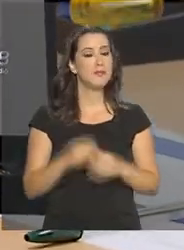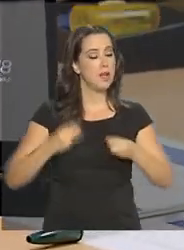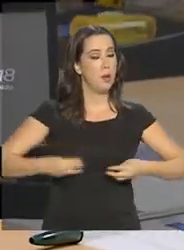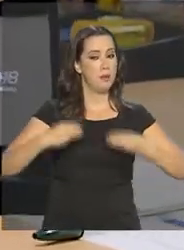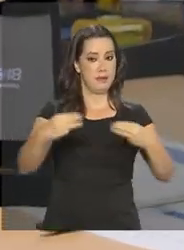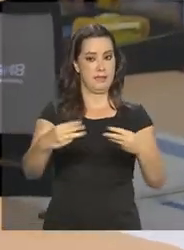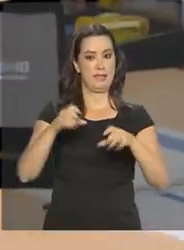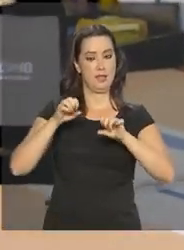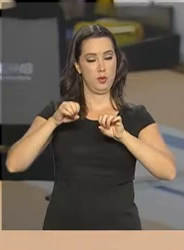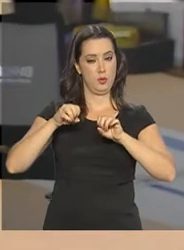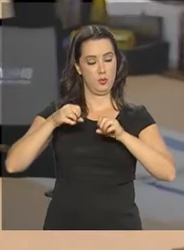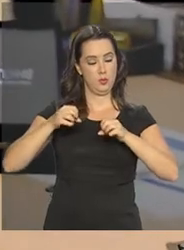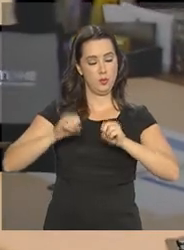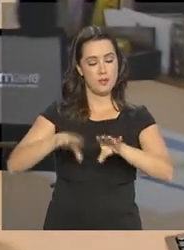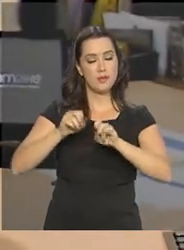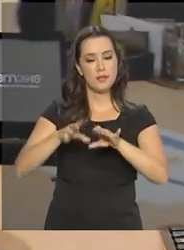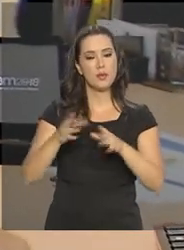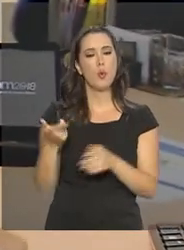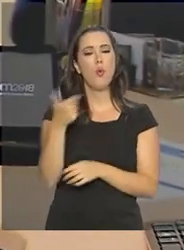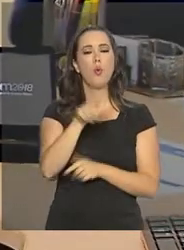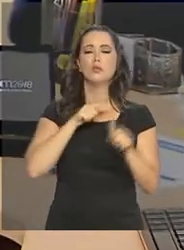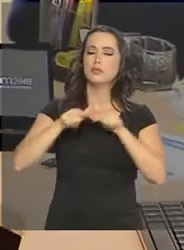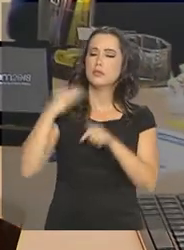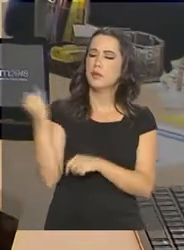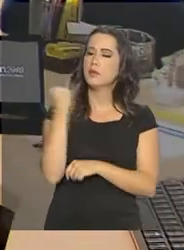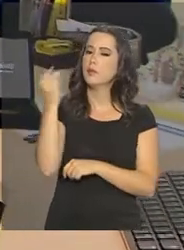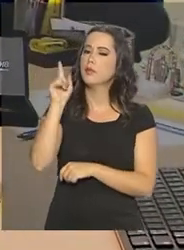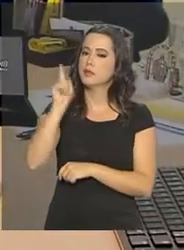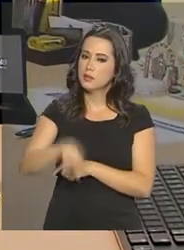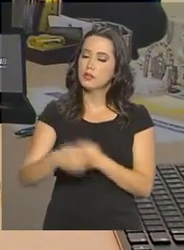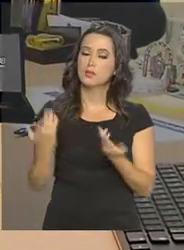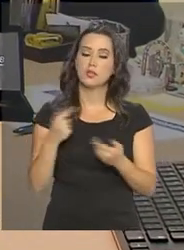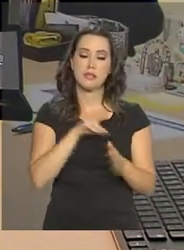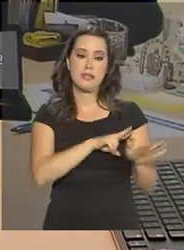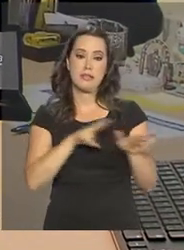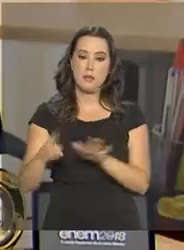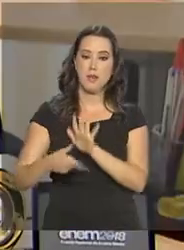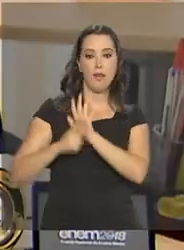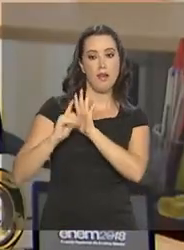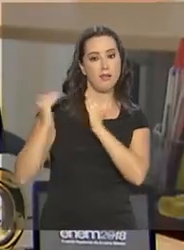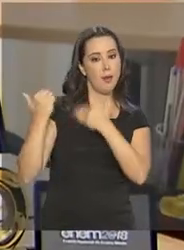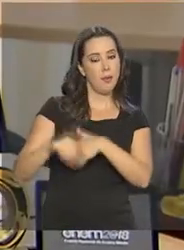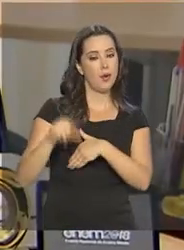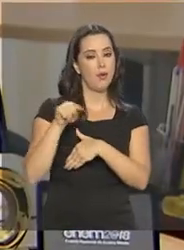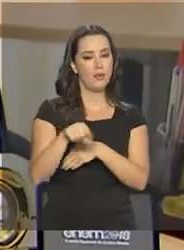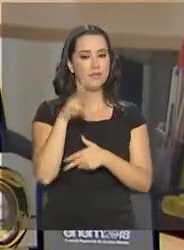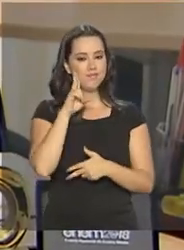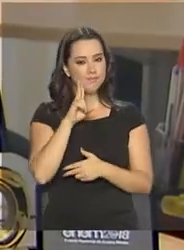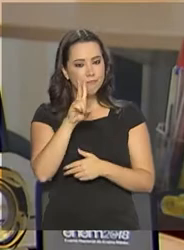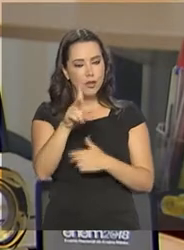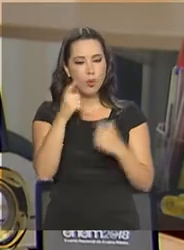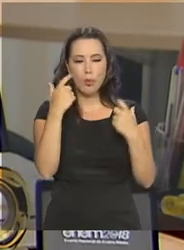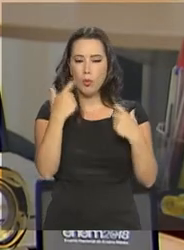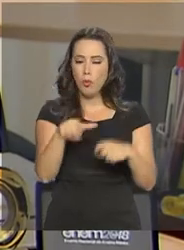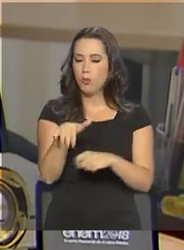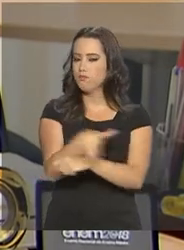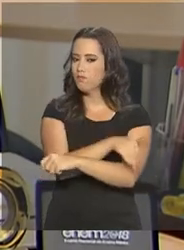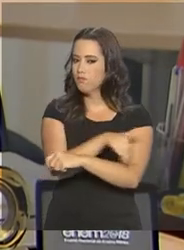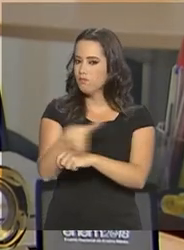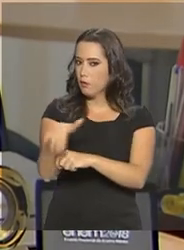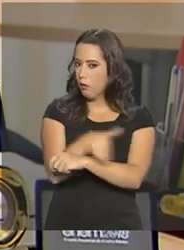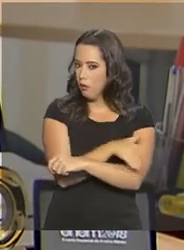uma outra ação importante a ser feita nesta semana pré enem é o acesso ao cartão de confirmação